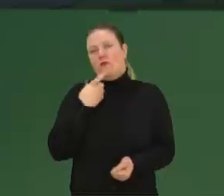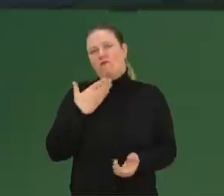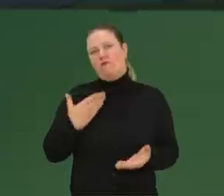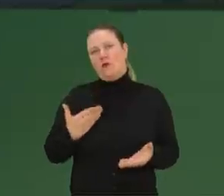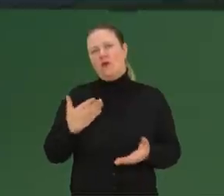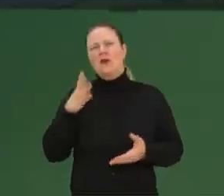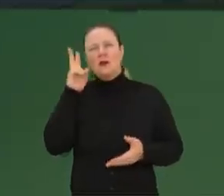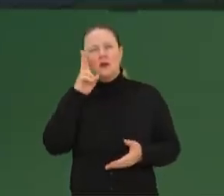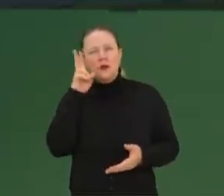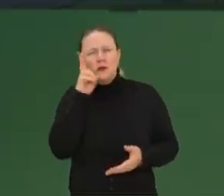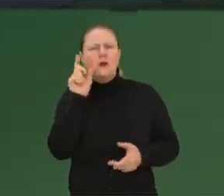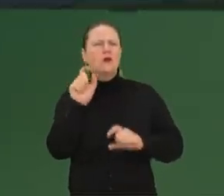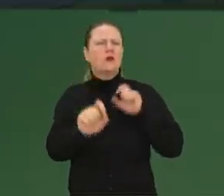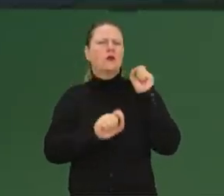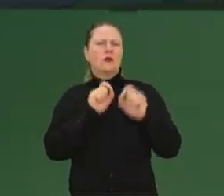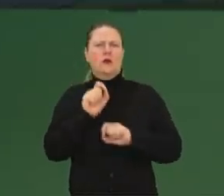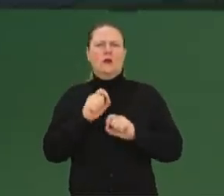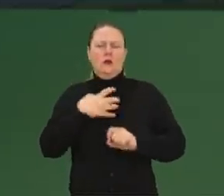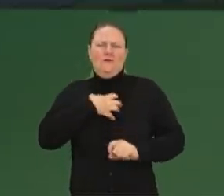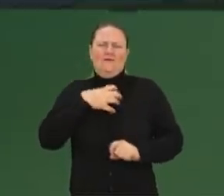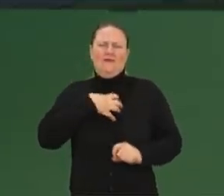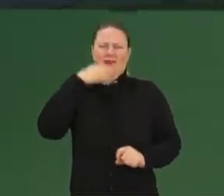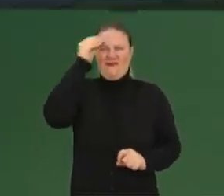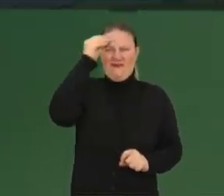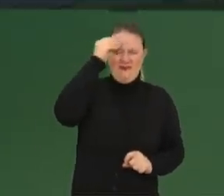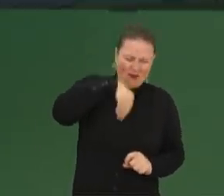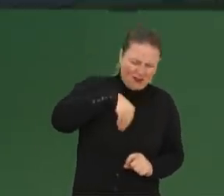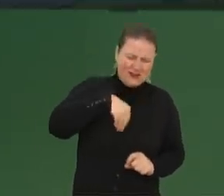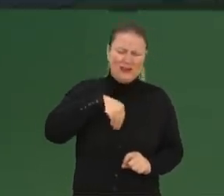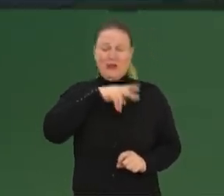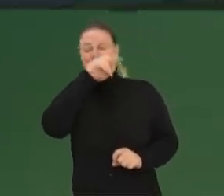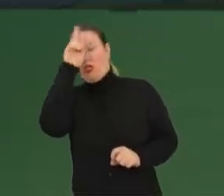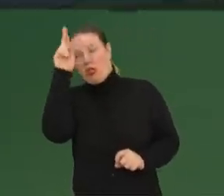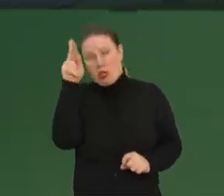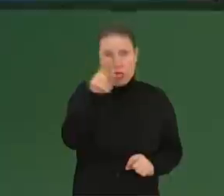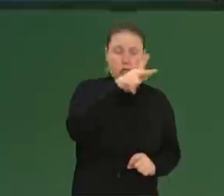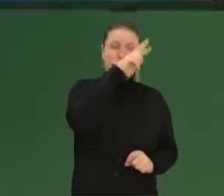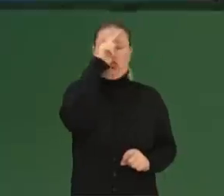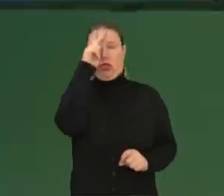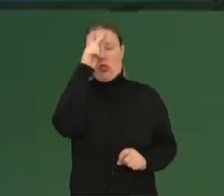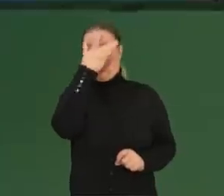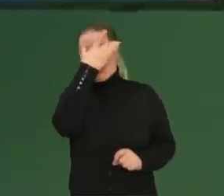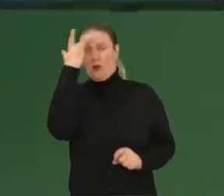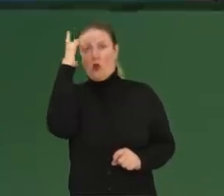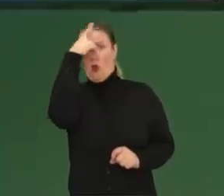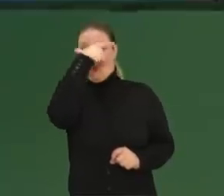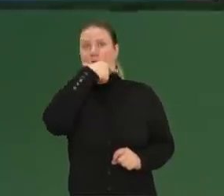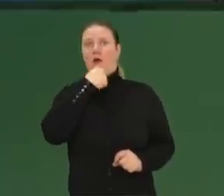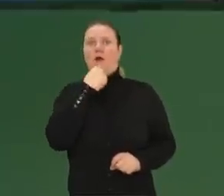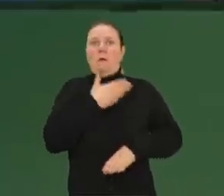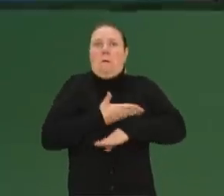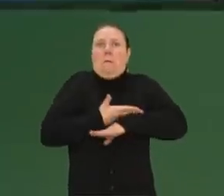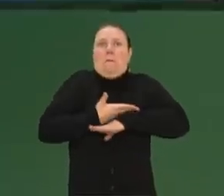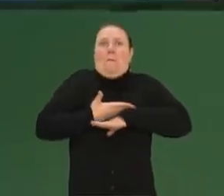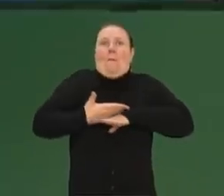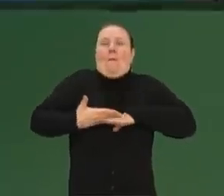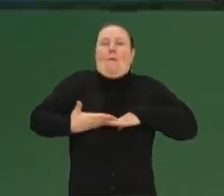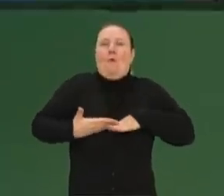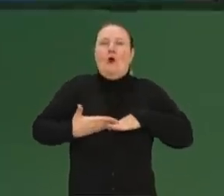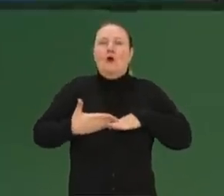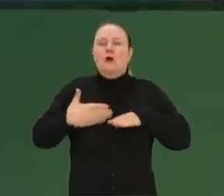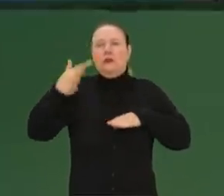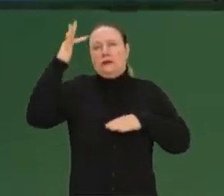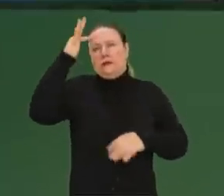Você conseguiu lembrar? Fraqueza, tontura, palidez, né? Até desmaios às vezes,